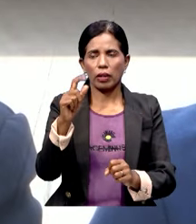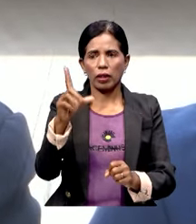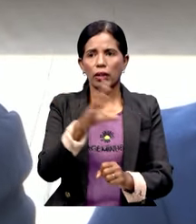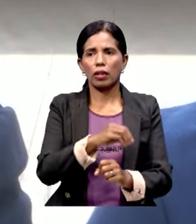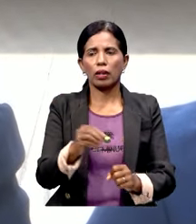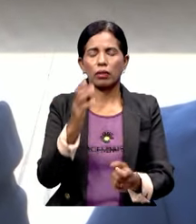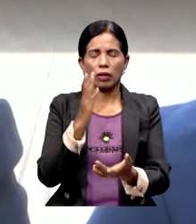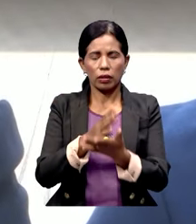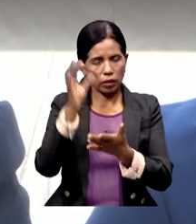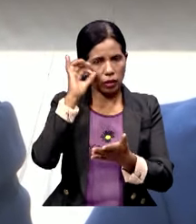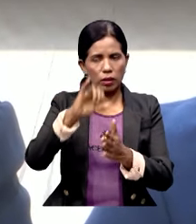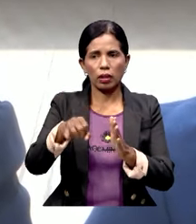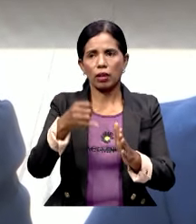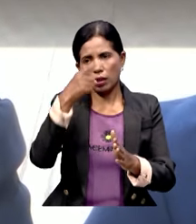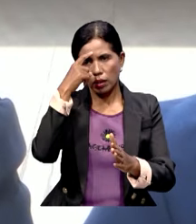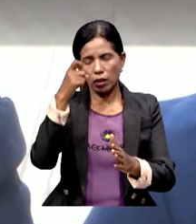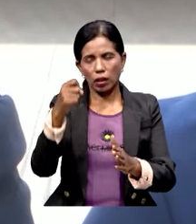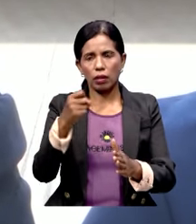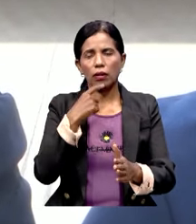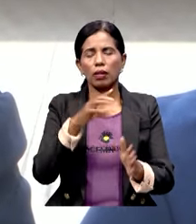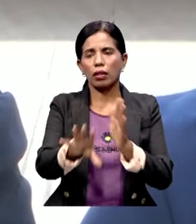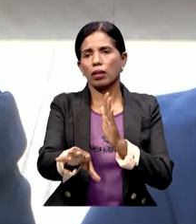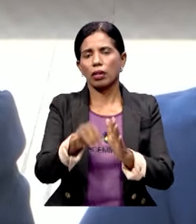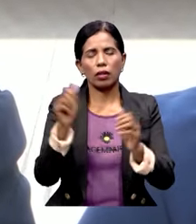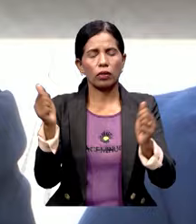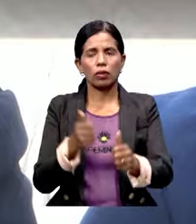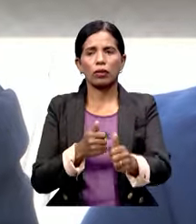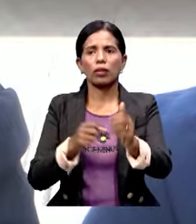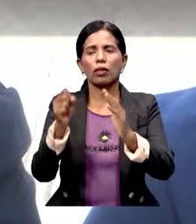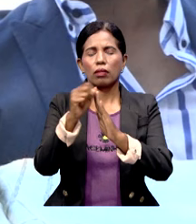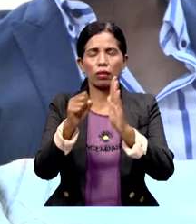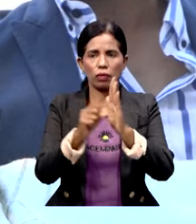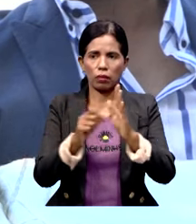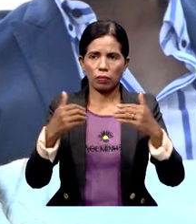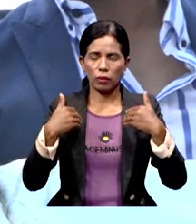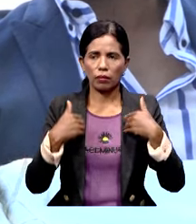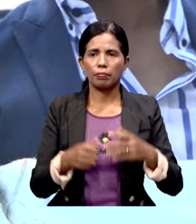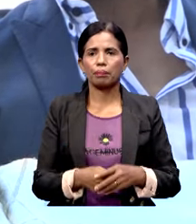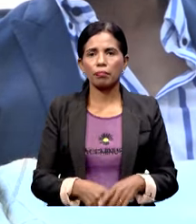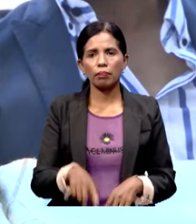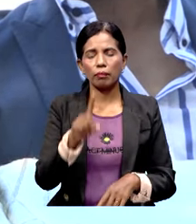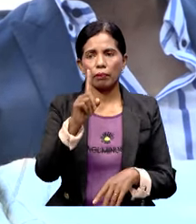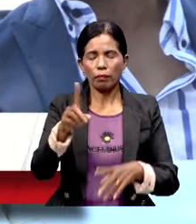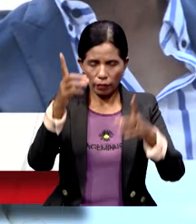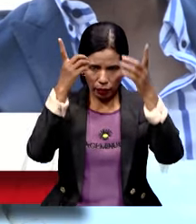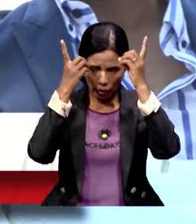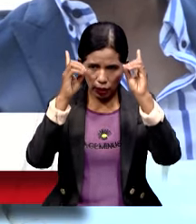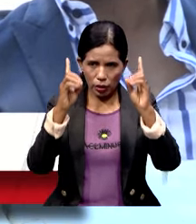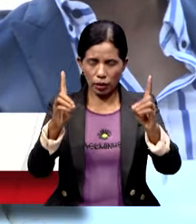demiti secretário-geral, tamba considera nomeação ne latuir estatuto ne bemakiha. Ida, decisão